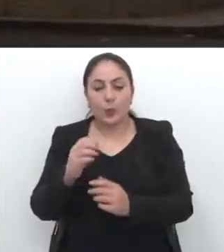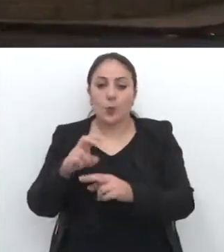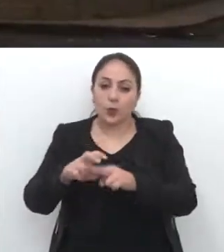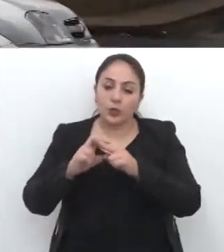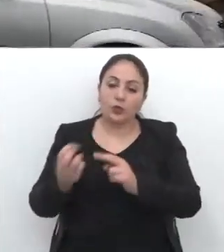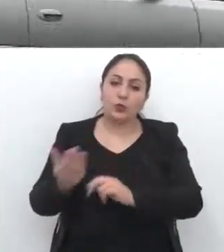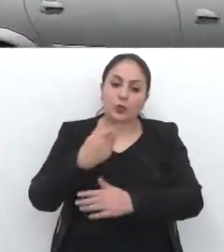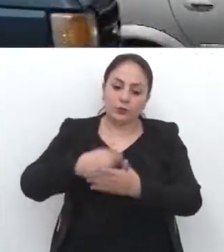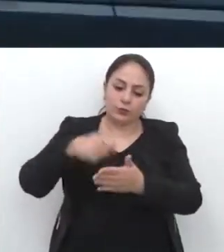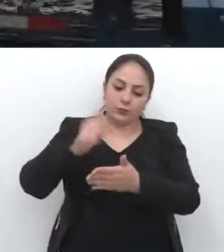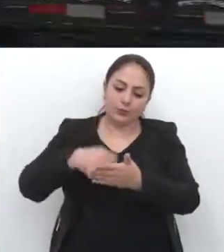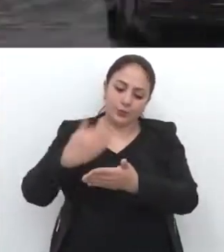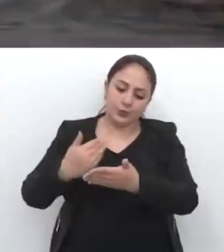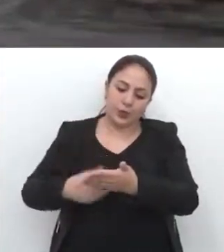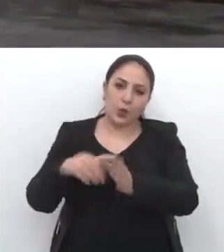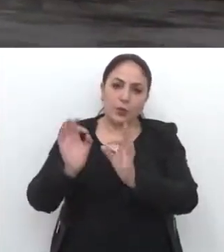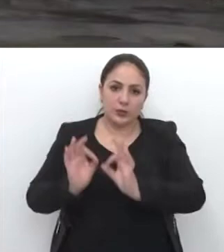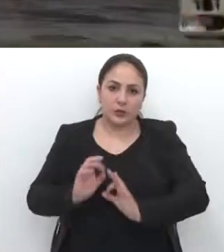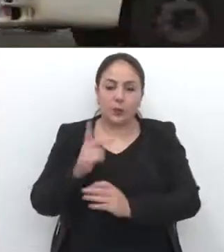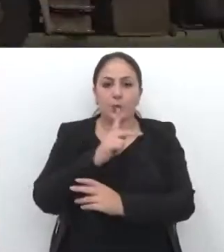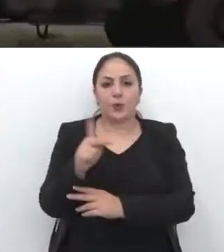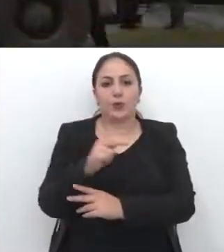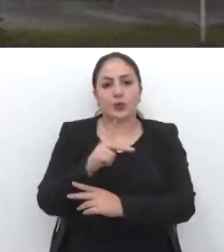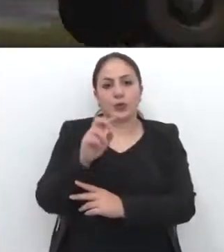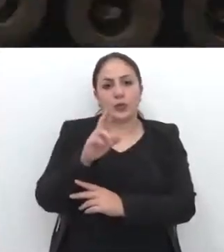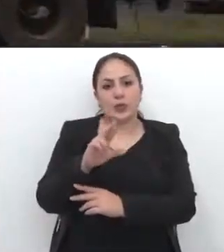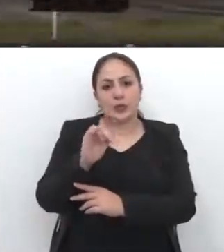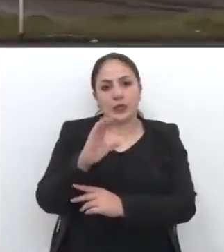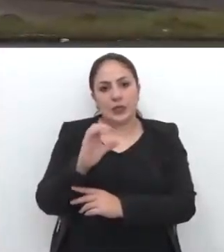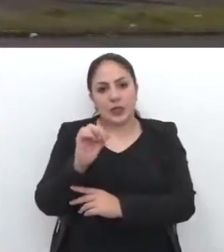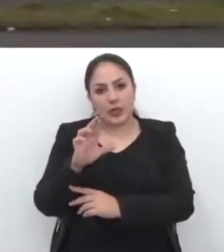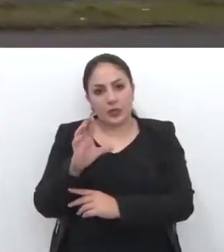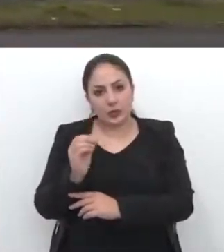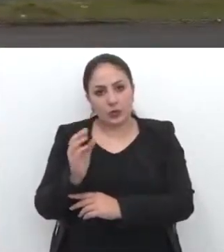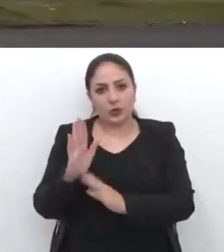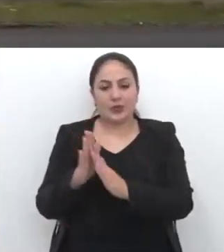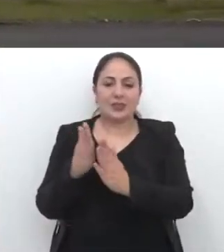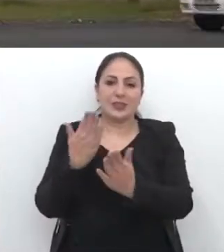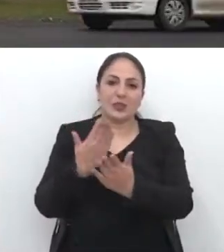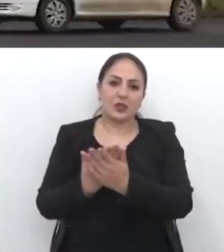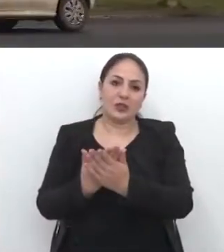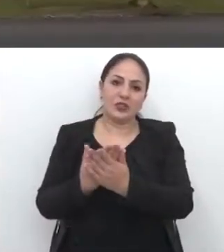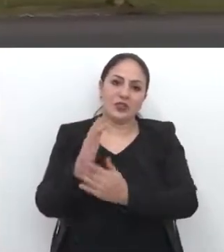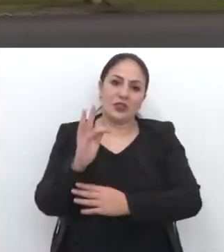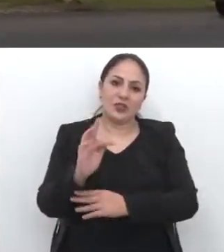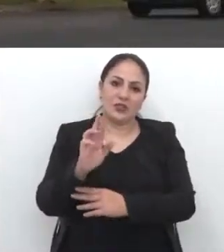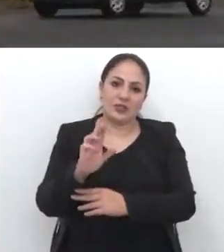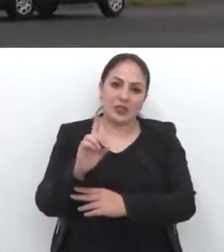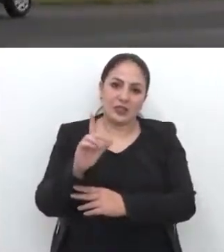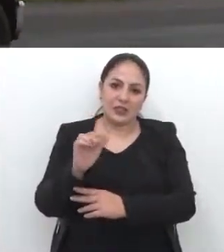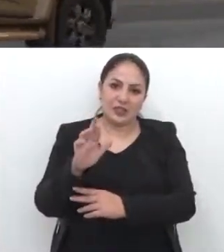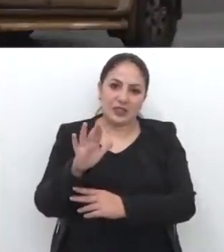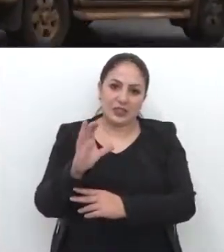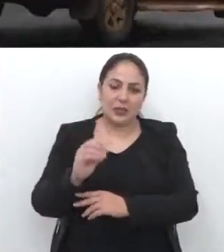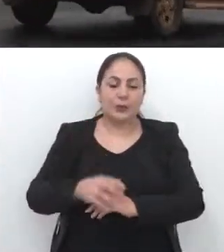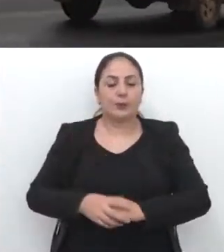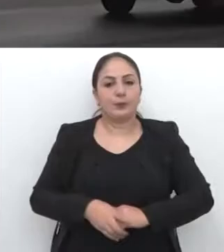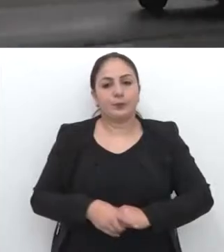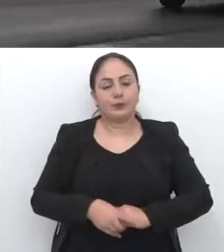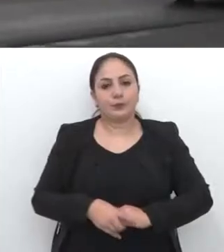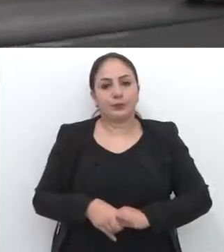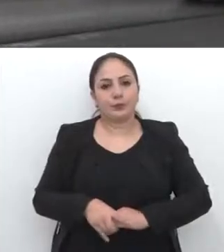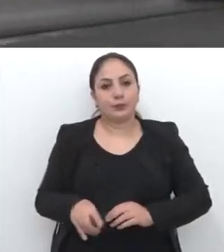isso, um novo abaixo-assinado está sendo organizado pelo professor Ricardo Attolini na Escola Frederico Ferri.